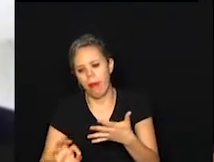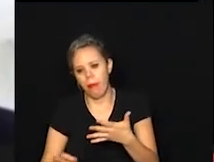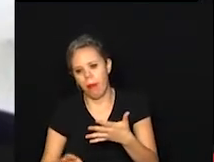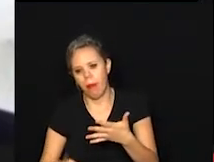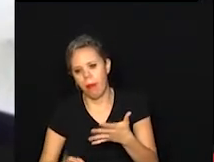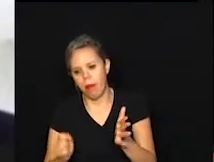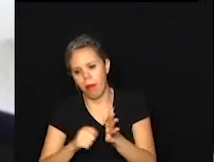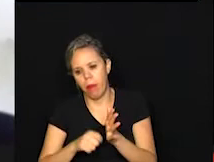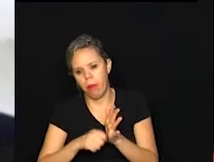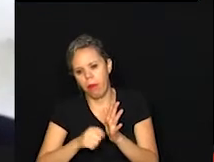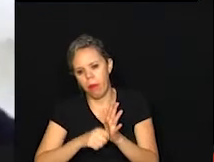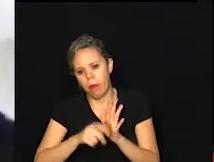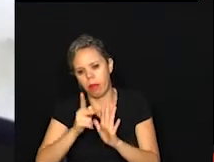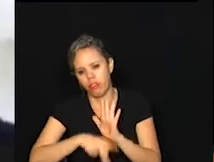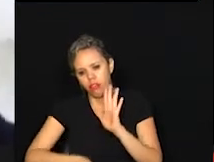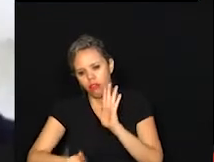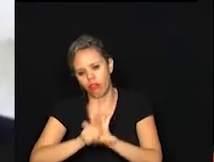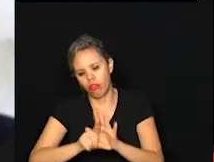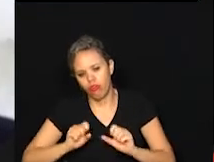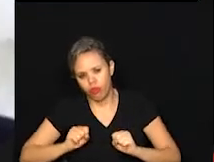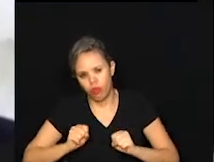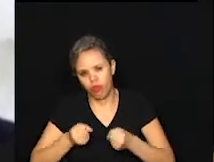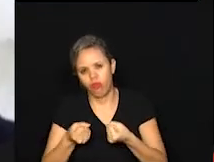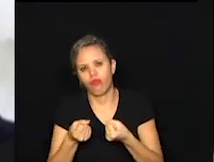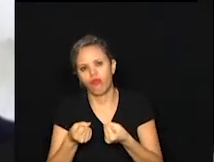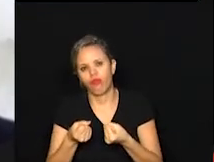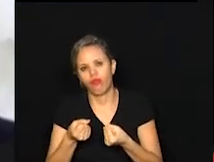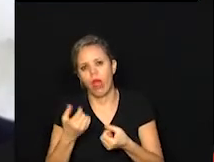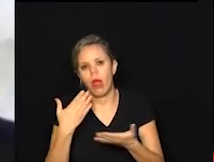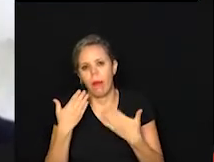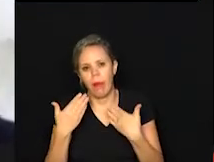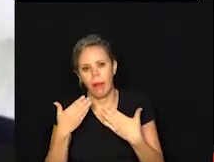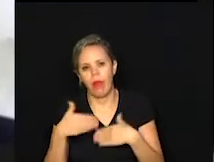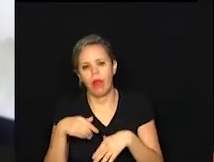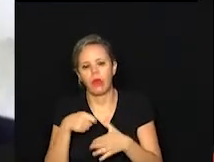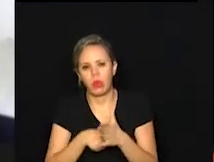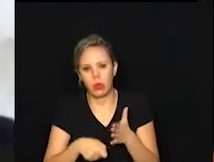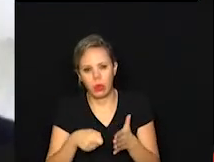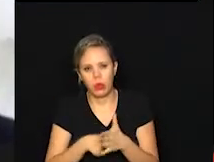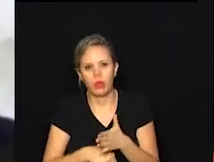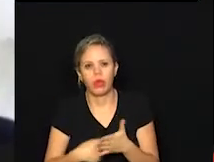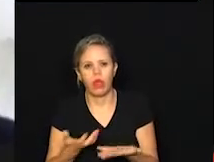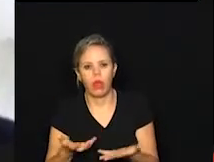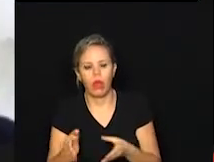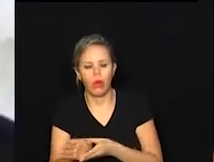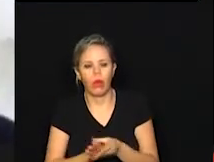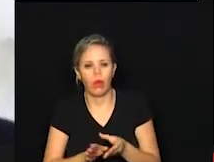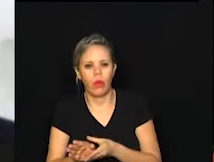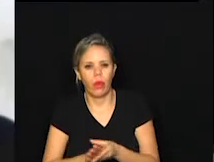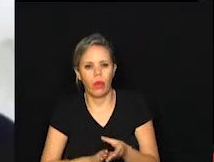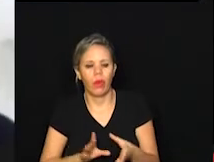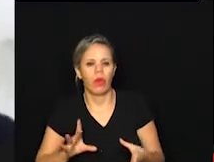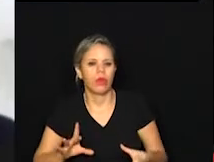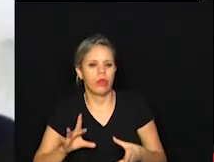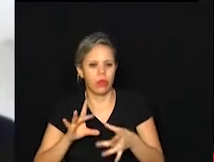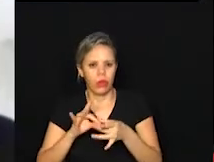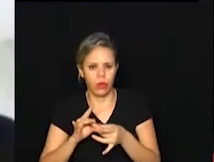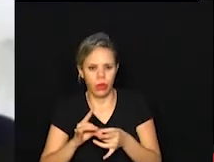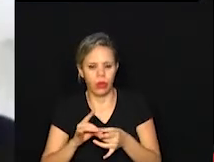de projetos de lei para fortalecer esse debate, e a gente quer que o Conselho seja parceiro